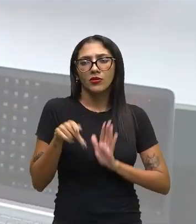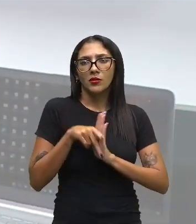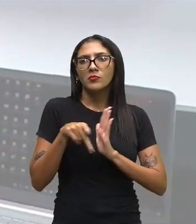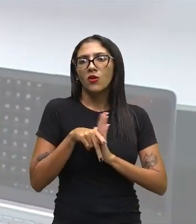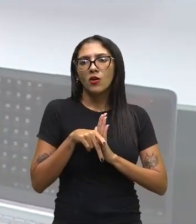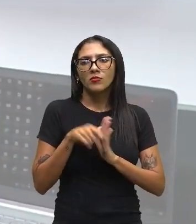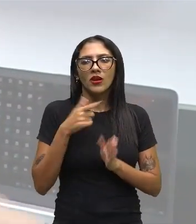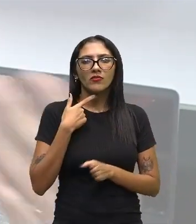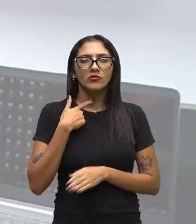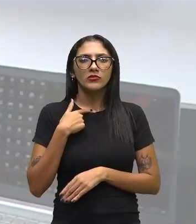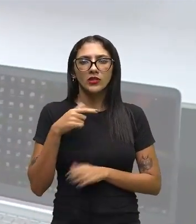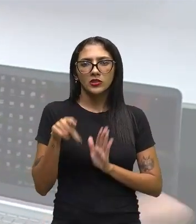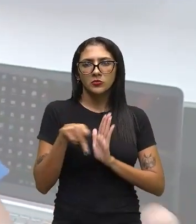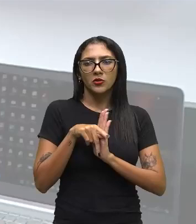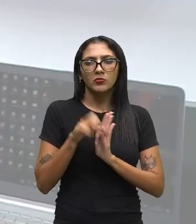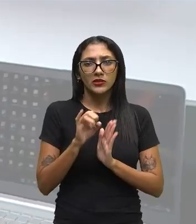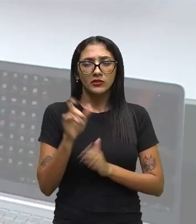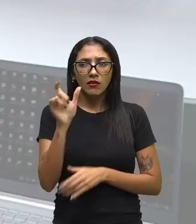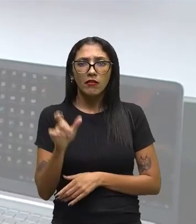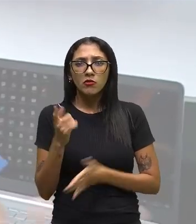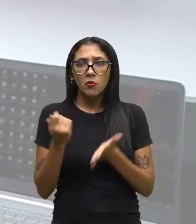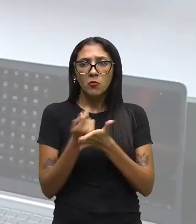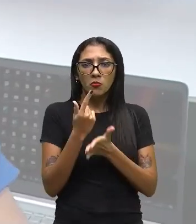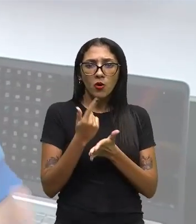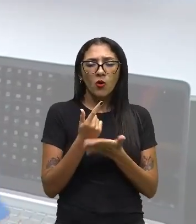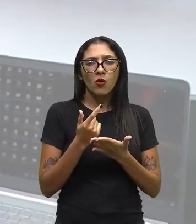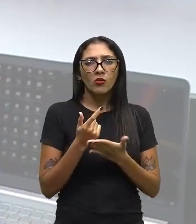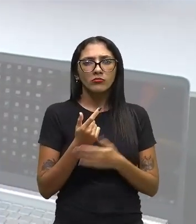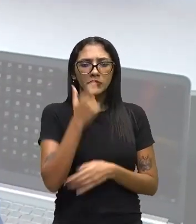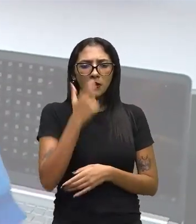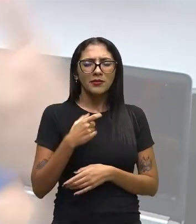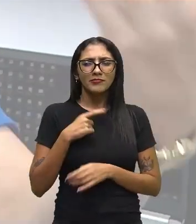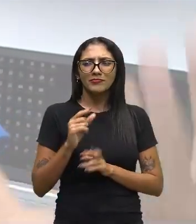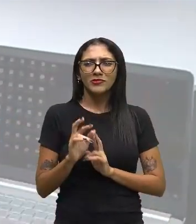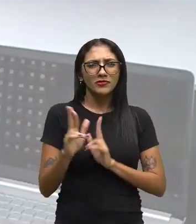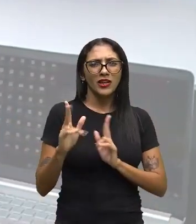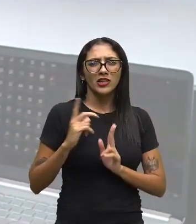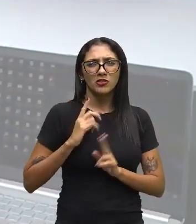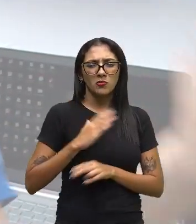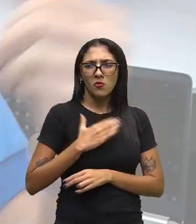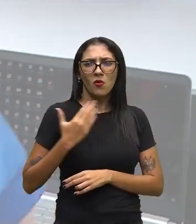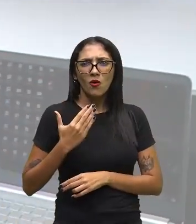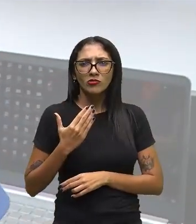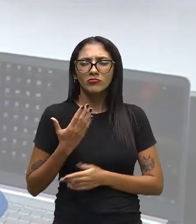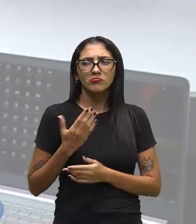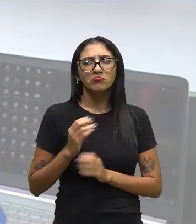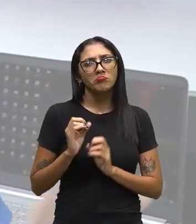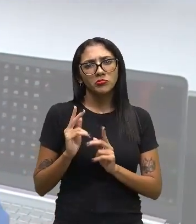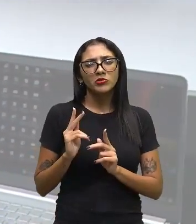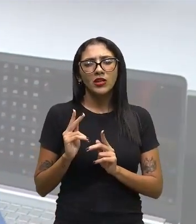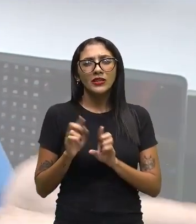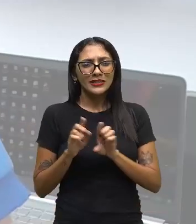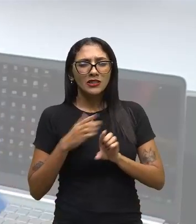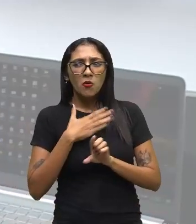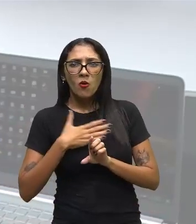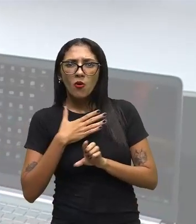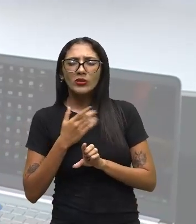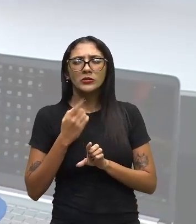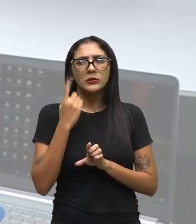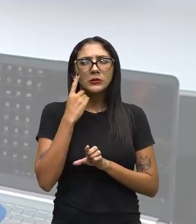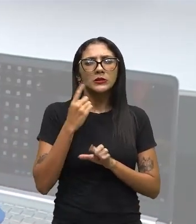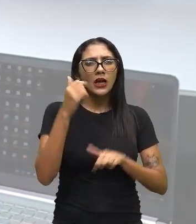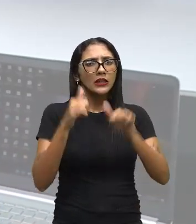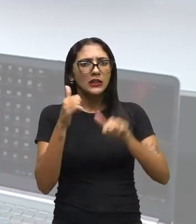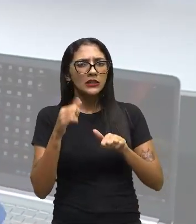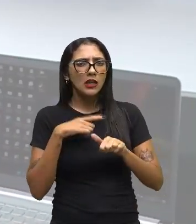o meu colega comprou e é algo que eu não gosto, eu não compro. Mesmo que eu goste, eu analiso. Será que realmente é o momento